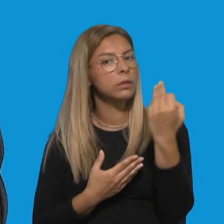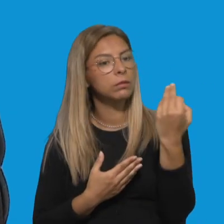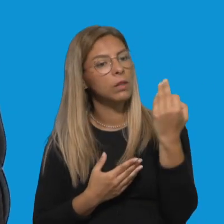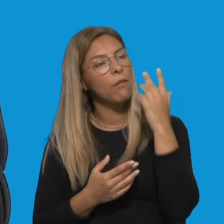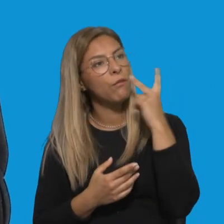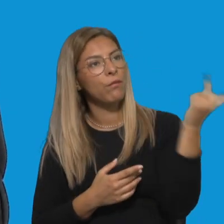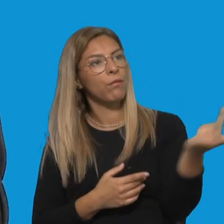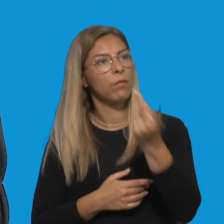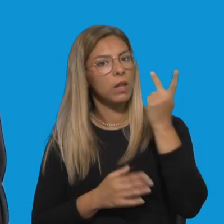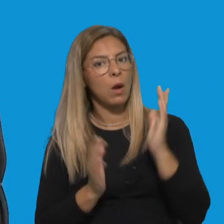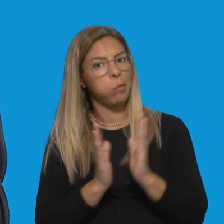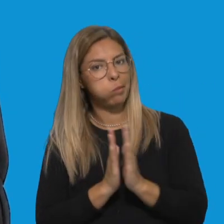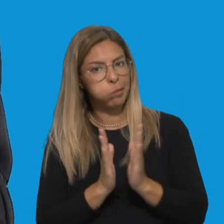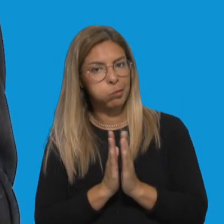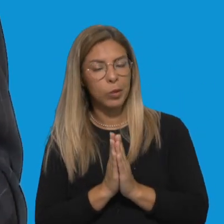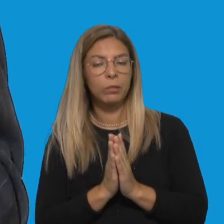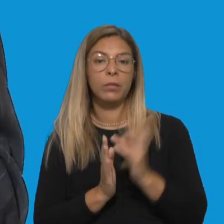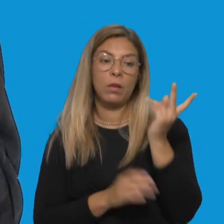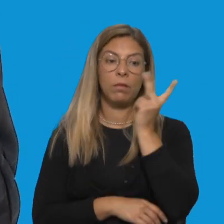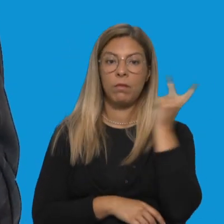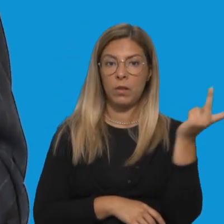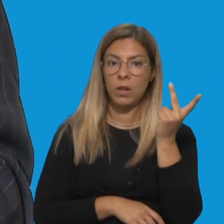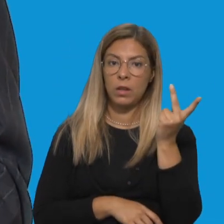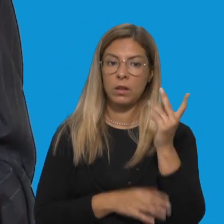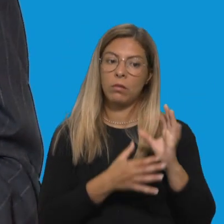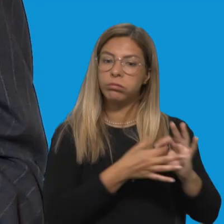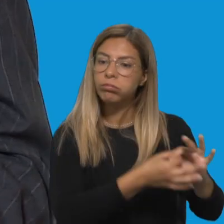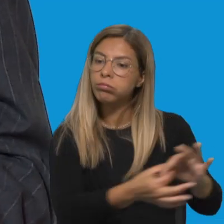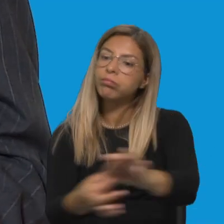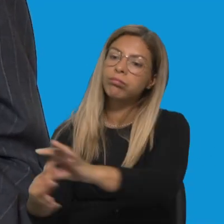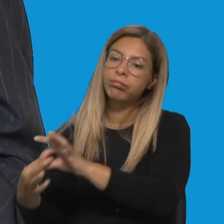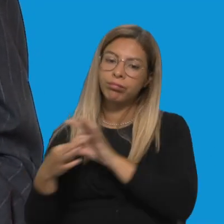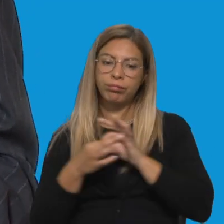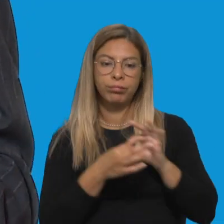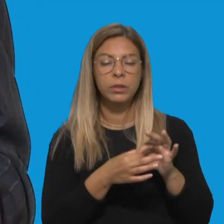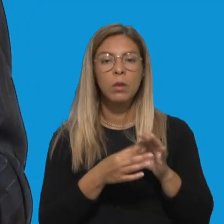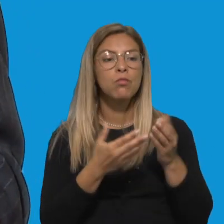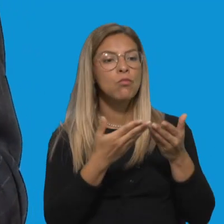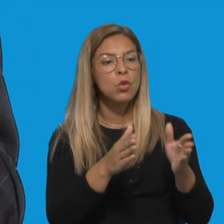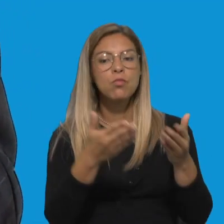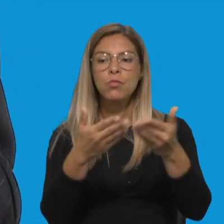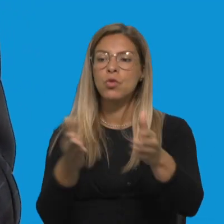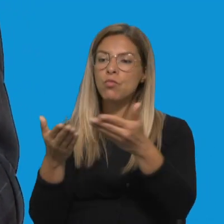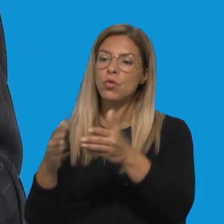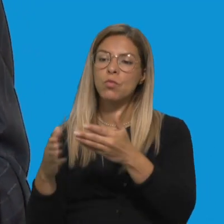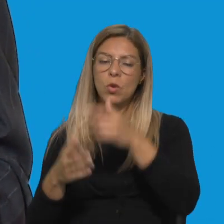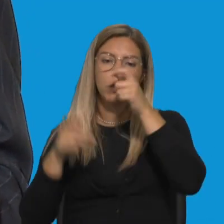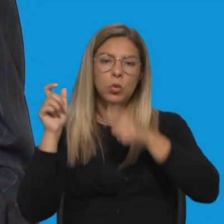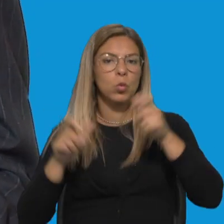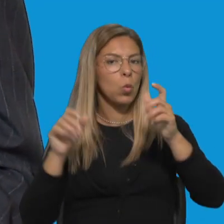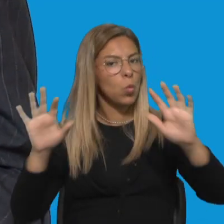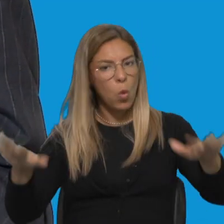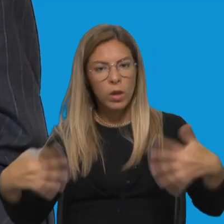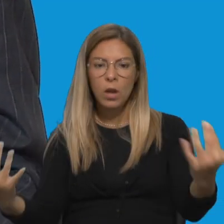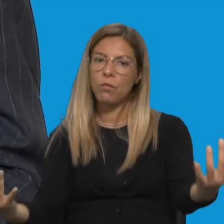da Igreja, de uma vida de comunhão, aberta a todos os povos, dinamizada pela graça e pela força do